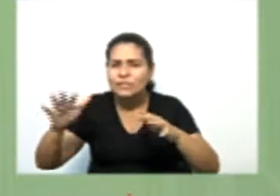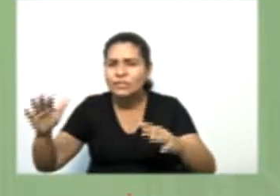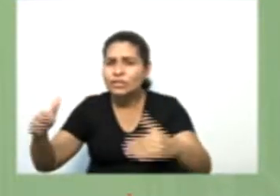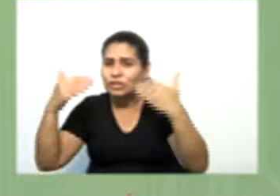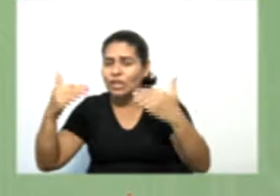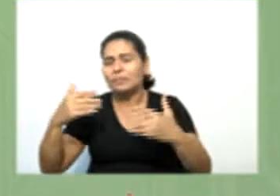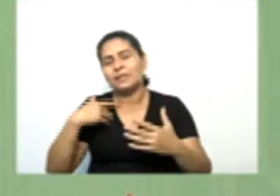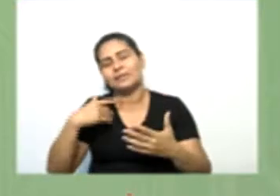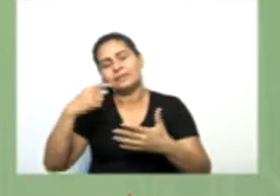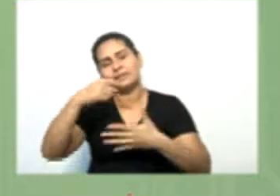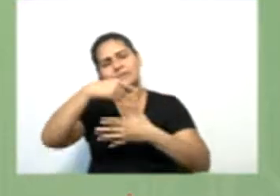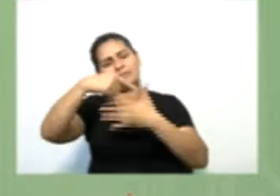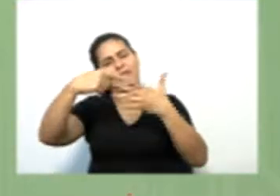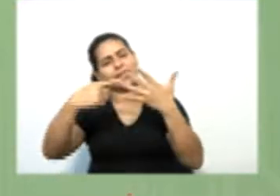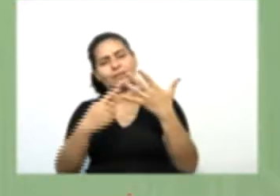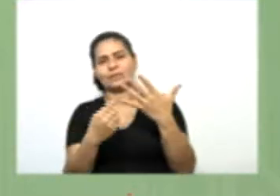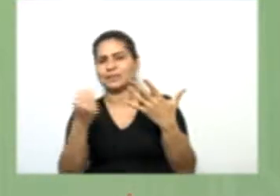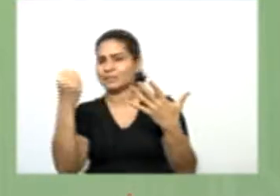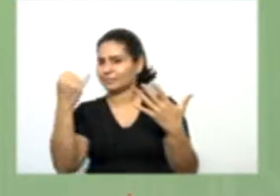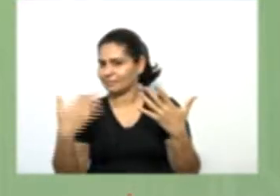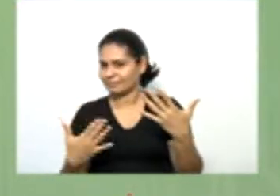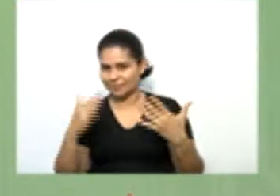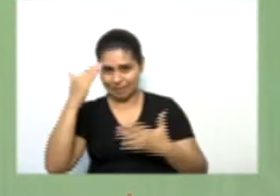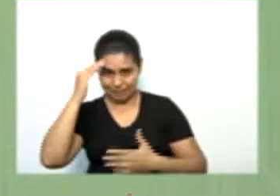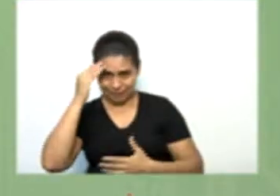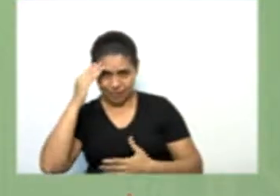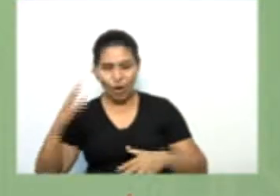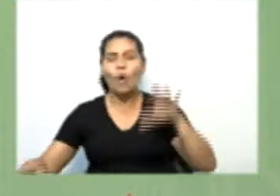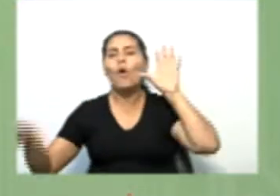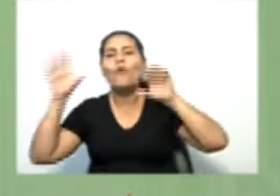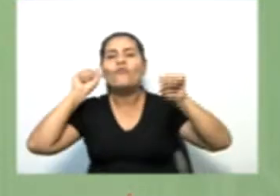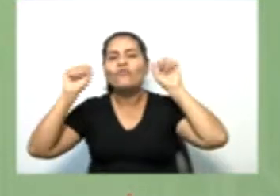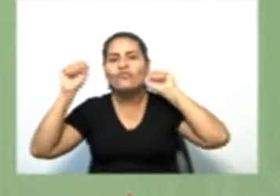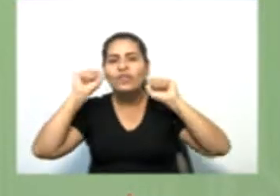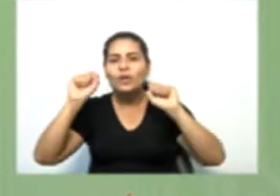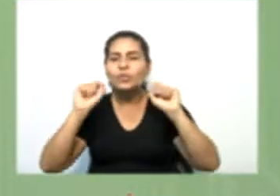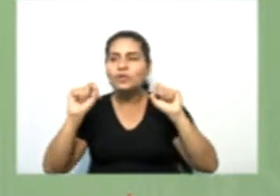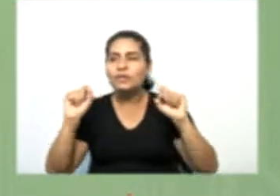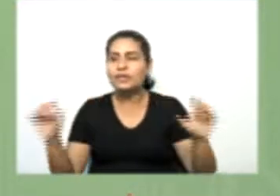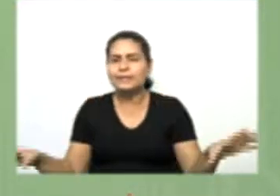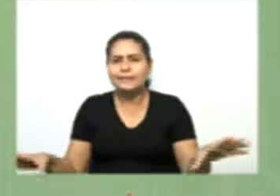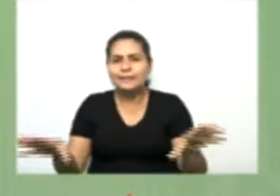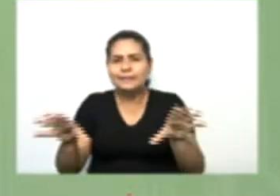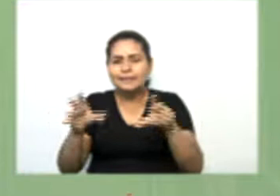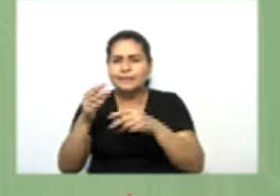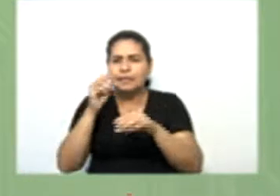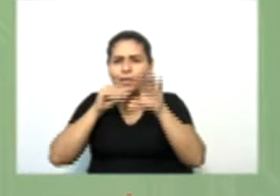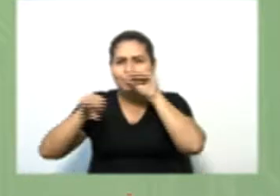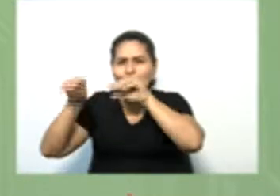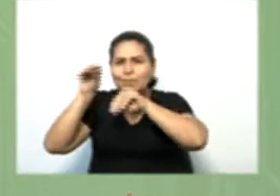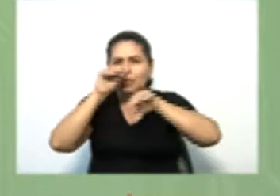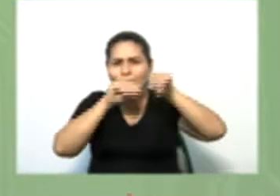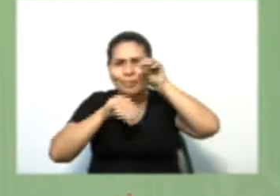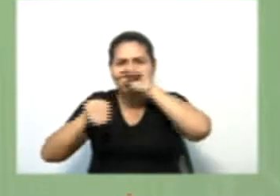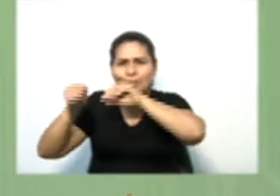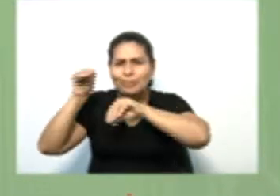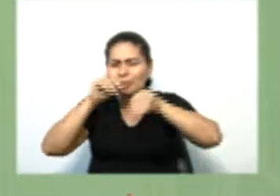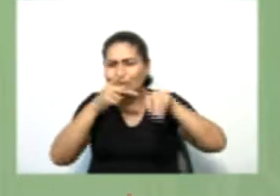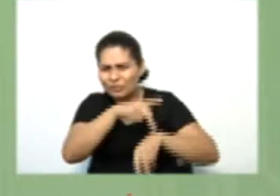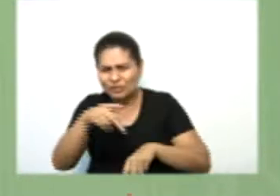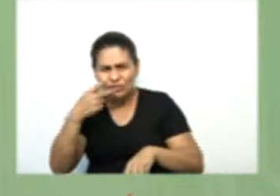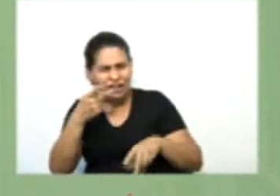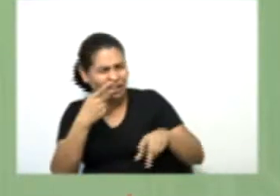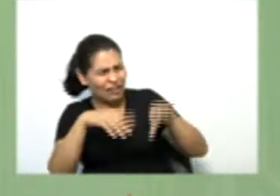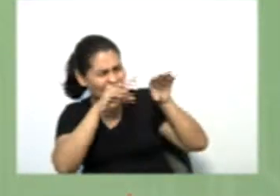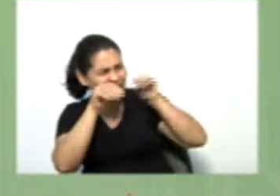Dicas maravilhosas para saber o quê? Ouvir. Controle a fala. Professor, o senhor sabe controlar a fala? O senhor fala pra caramba, pelo amor de